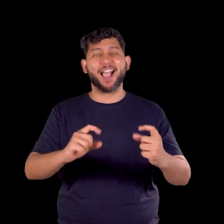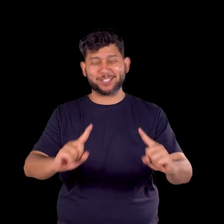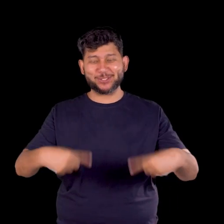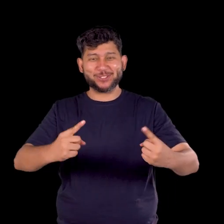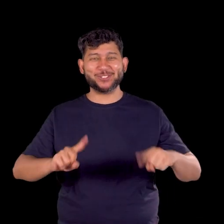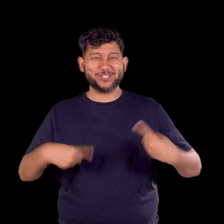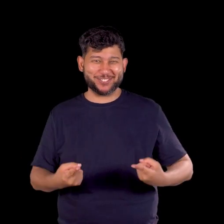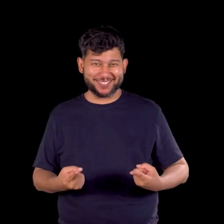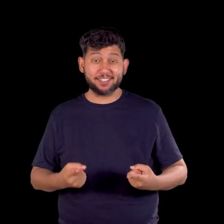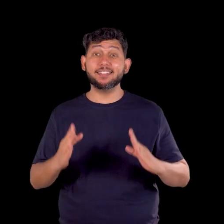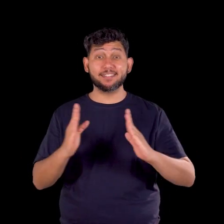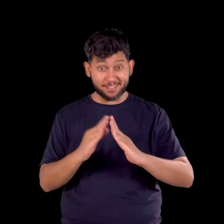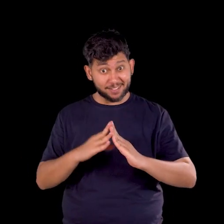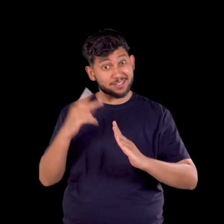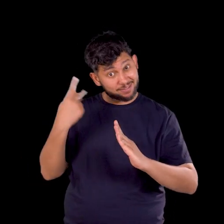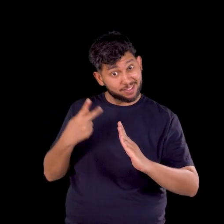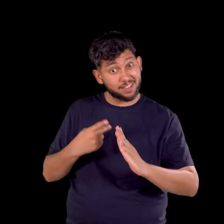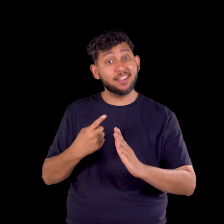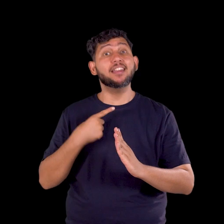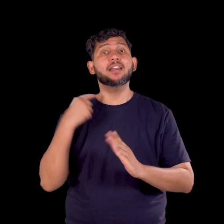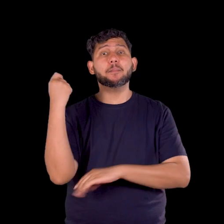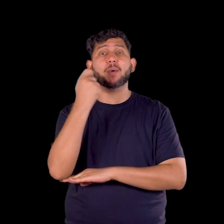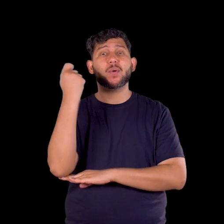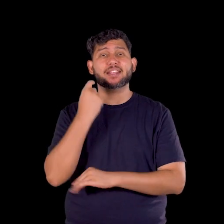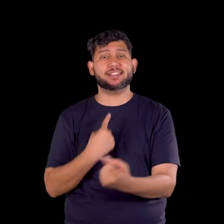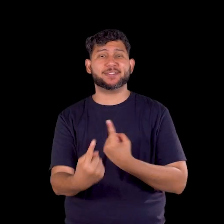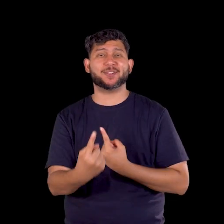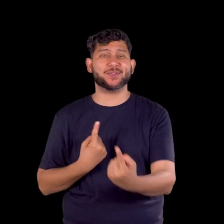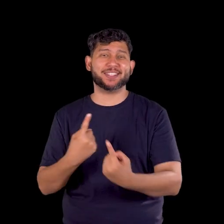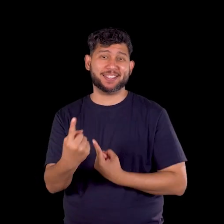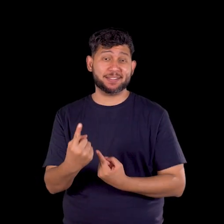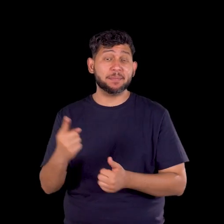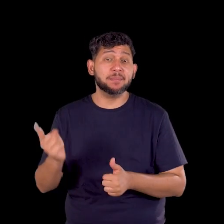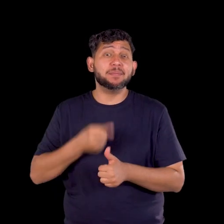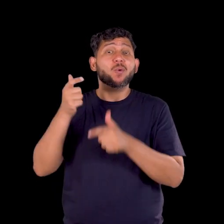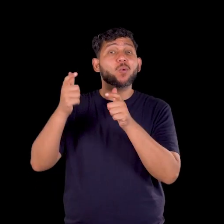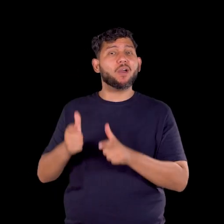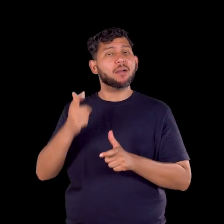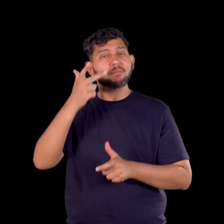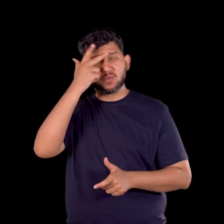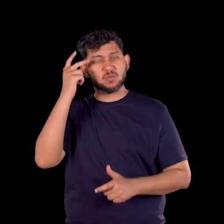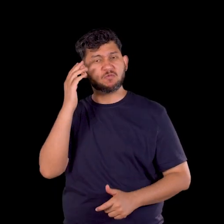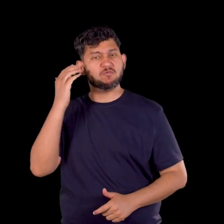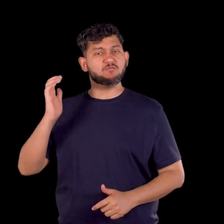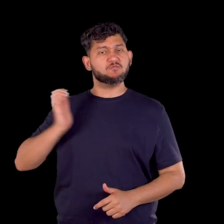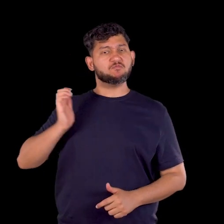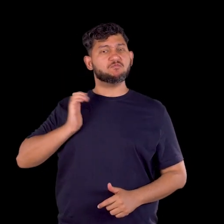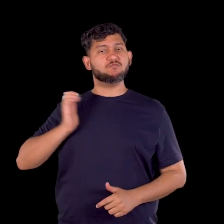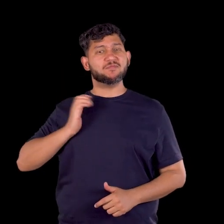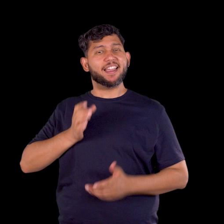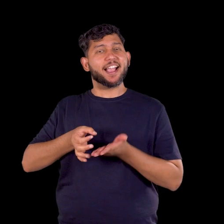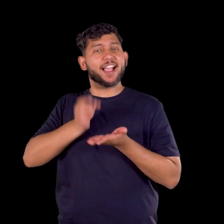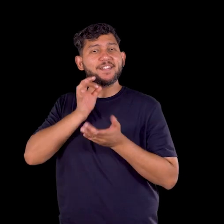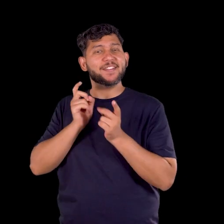na recém-construída Avenida Paulista, local que nasceu como reduto paulistano dos barões do café e de grandes